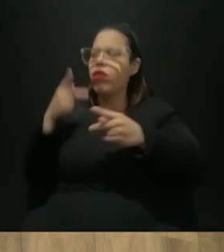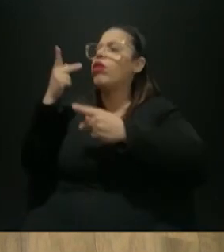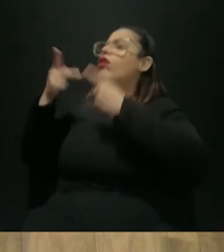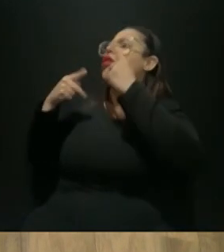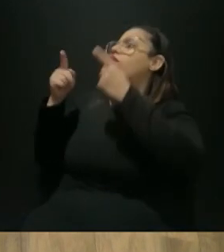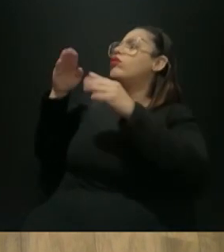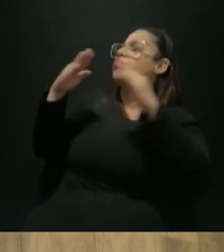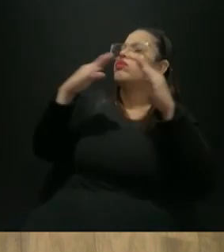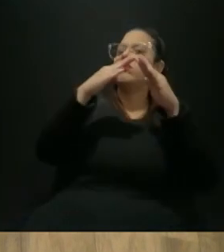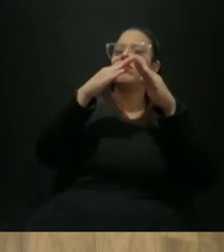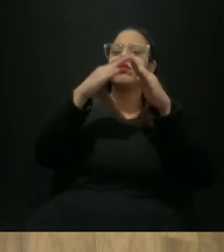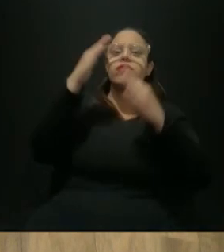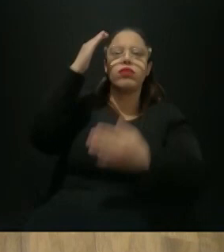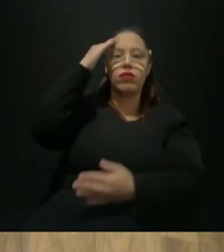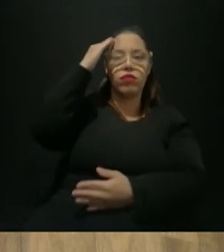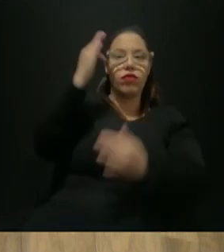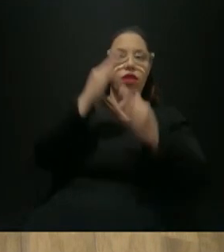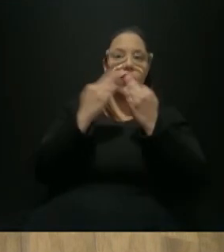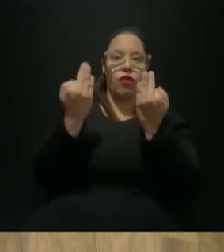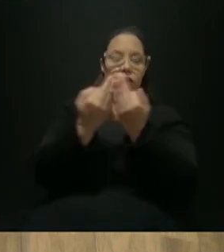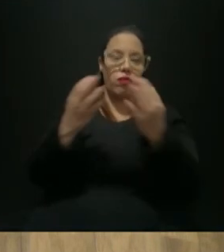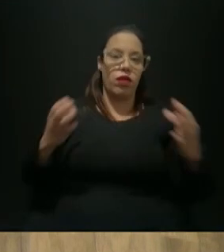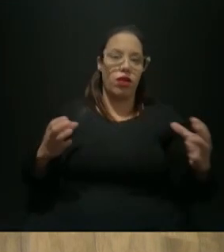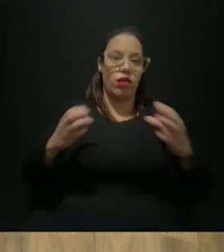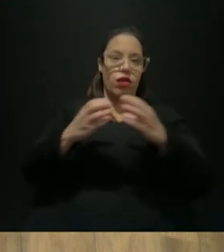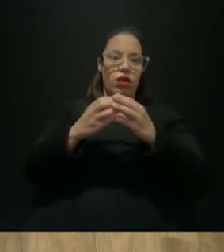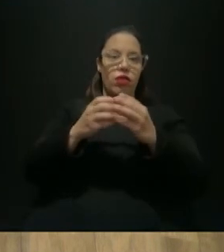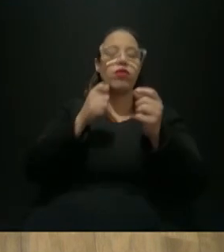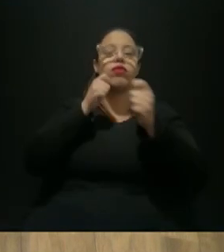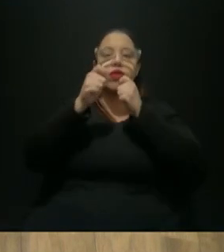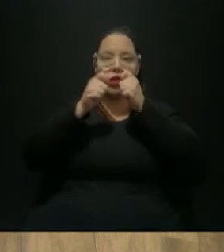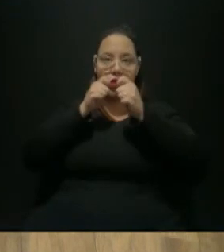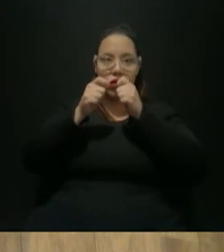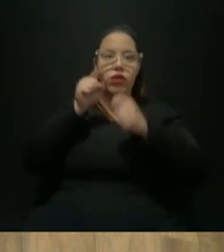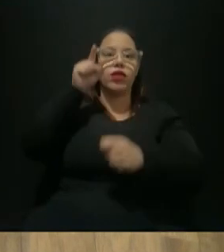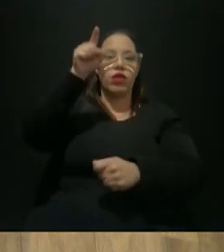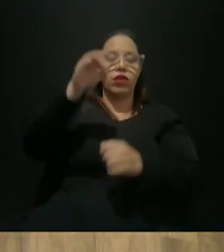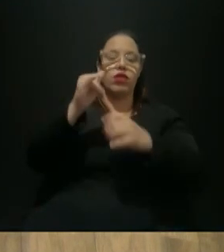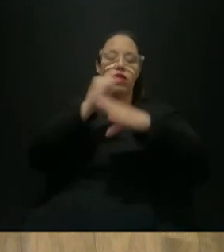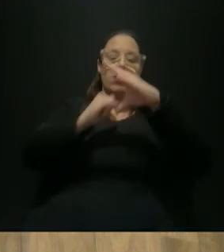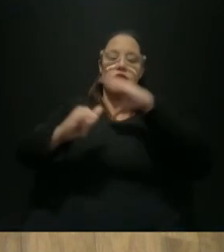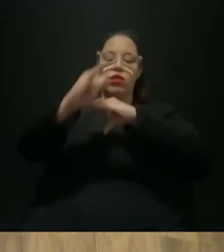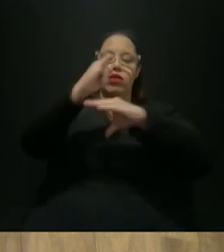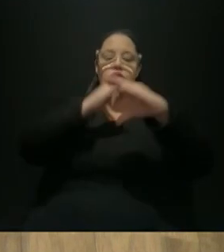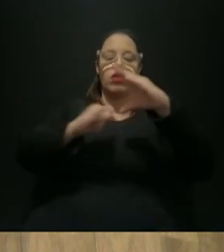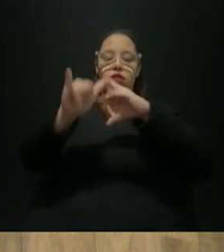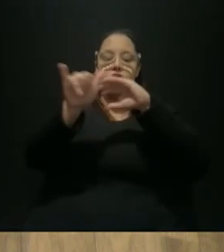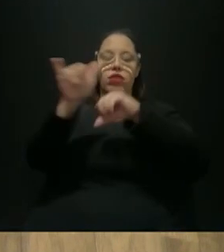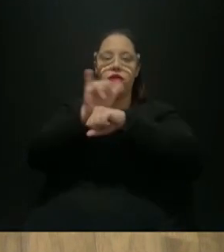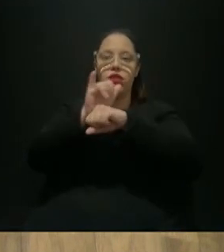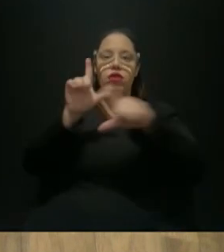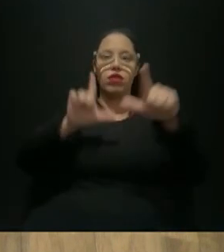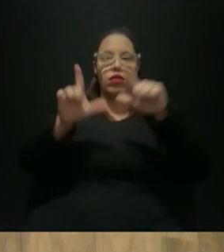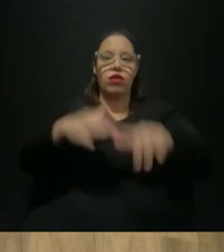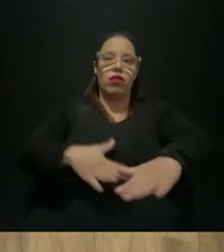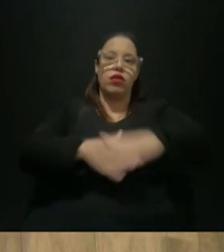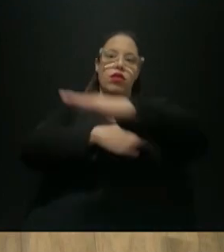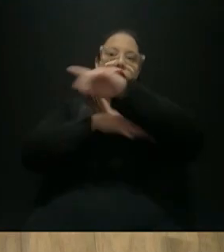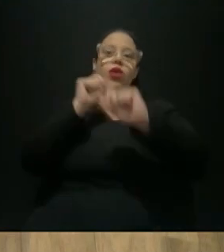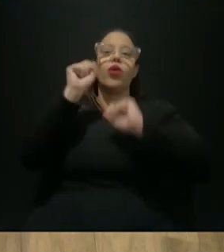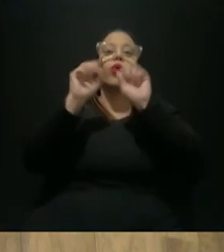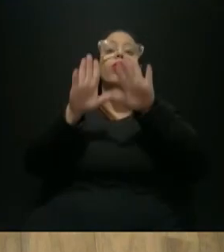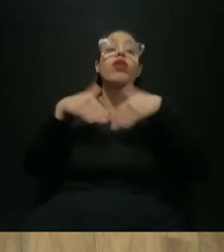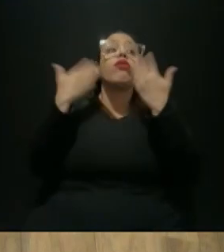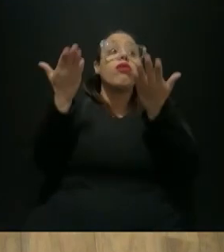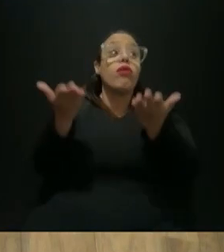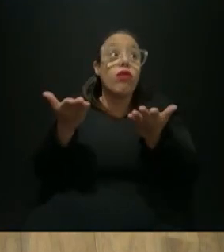entenderem, a família acolhedora, a gente tem inclusive reportagens sobre isso lá no YouTube da TV Câmara Campinas, explicando o que é família acolhedora, mas em